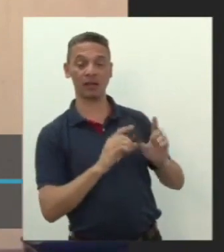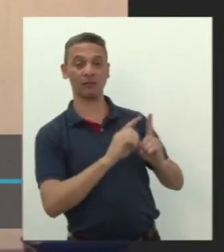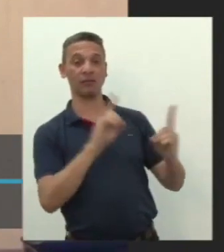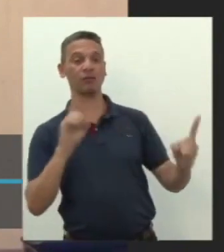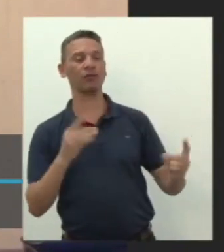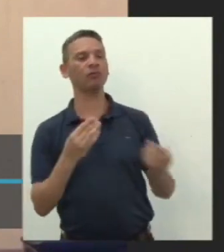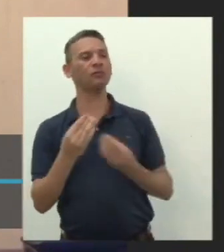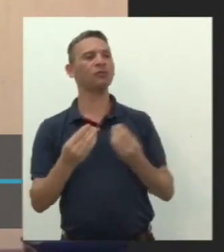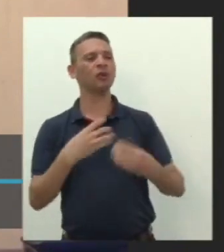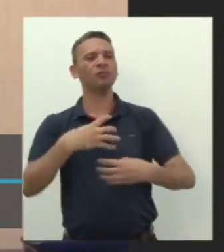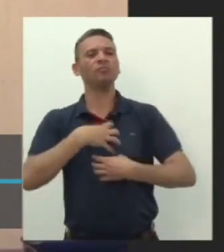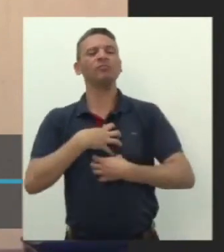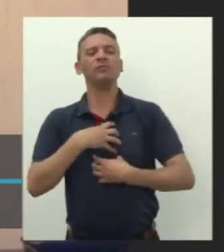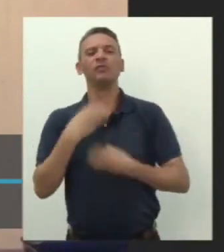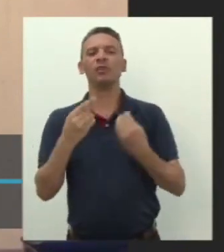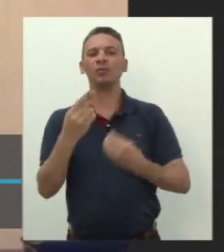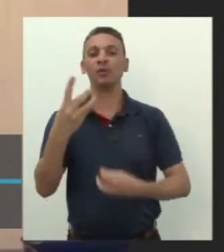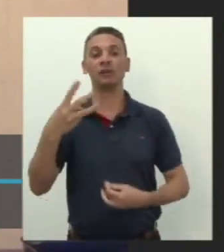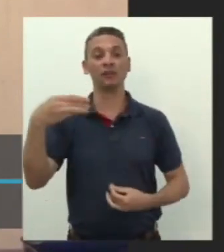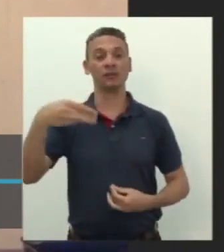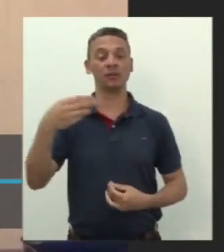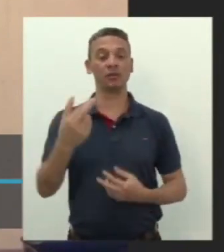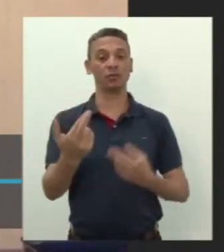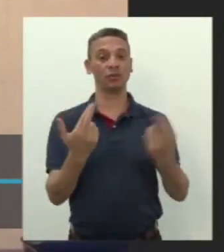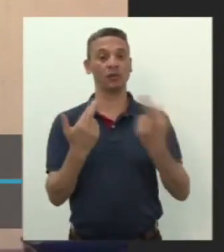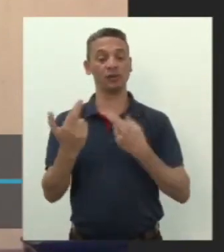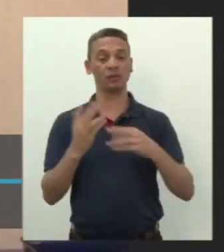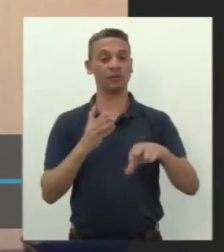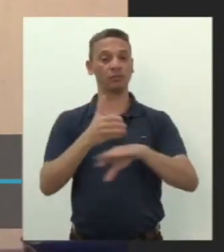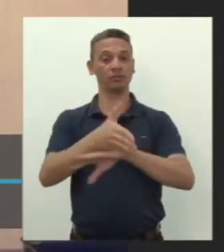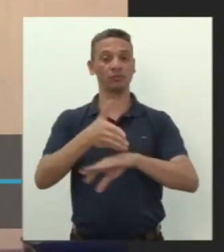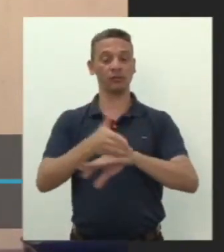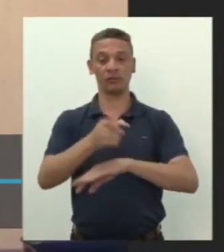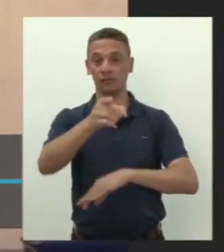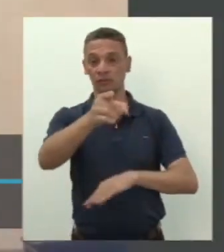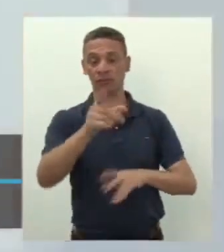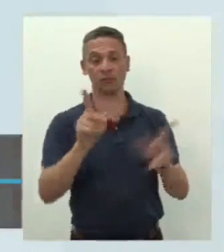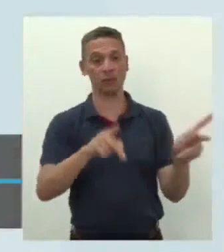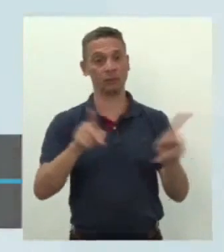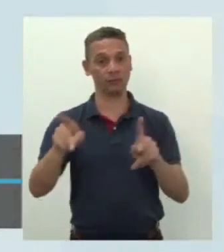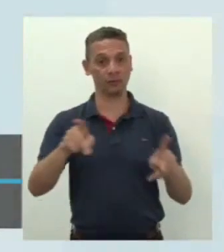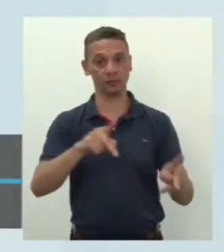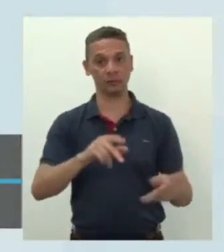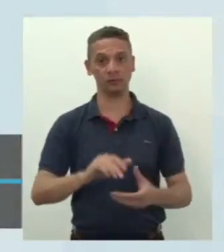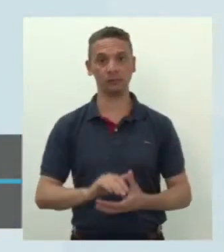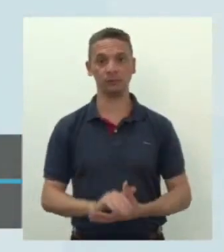lá, 3 minutos, né, no chat com as contribuições de vocês, professores.